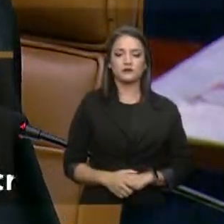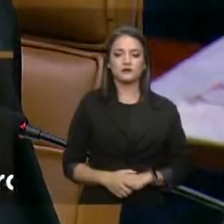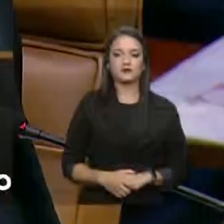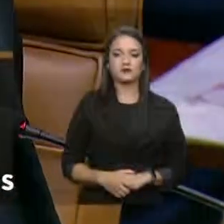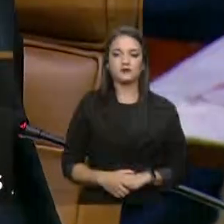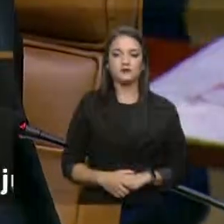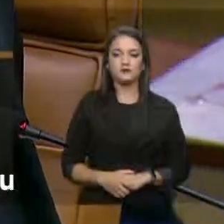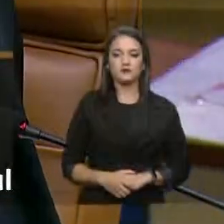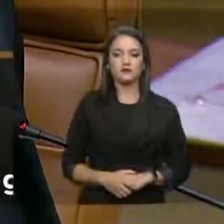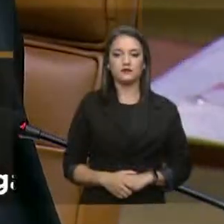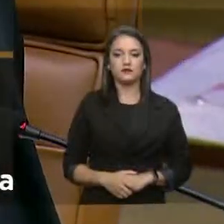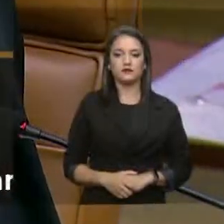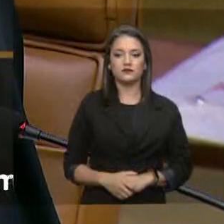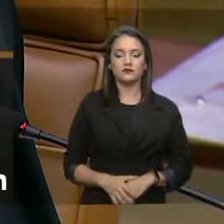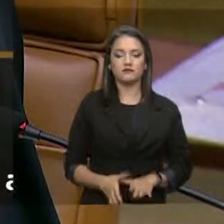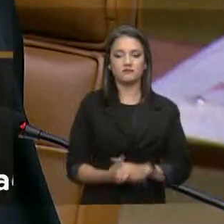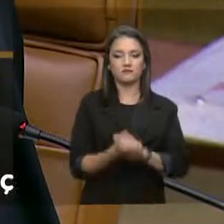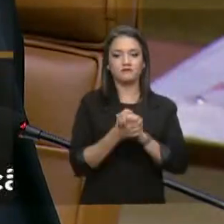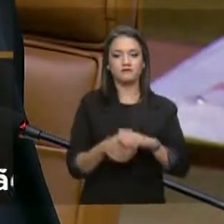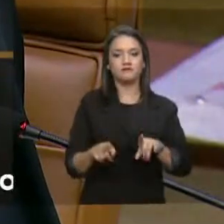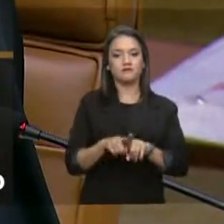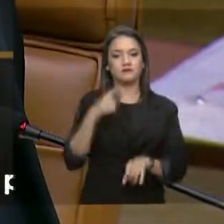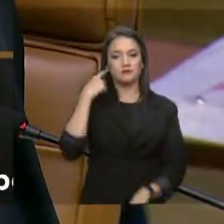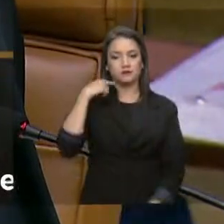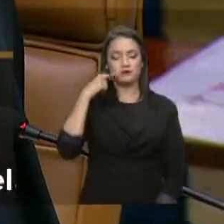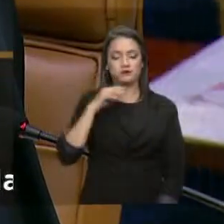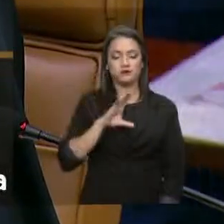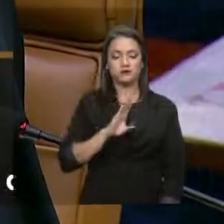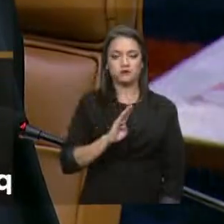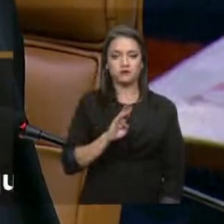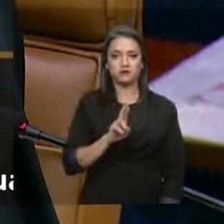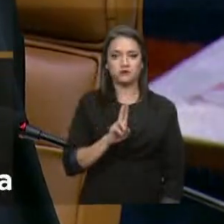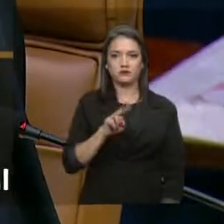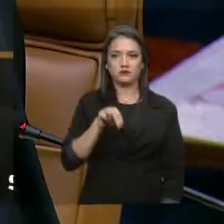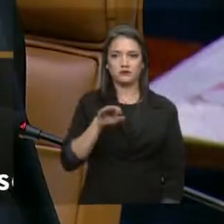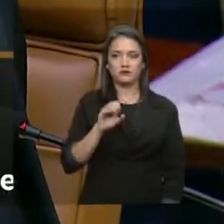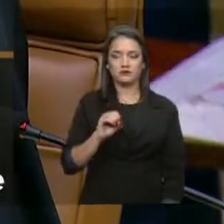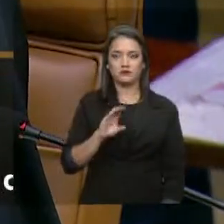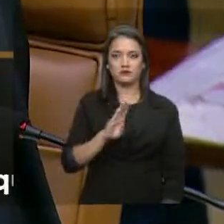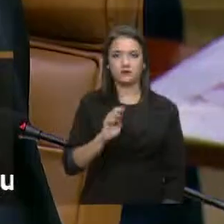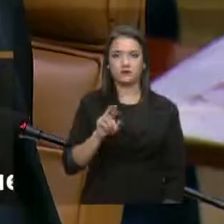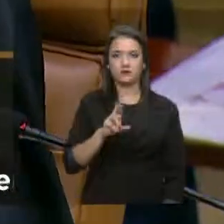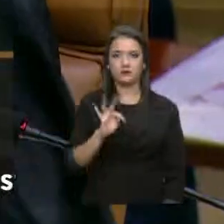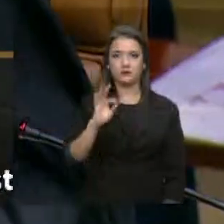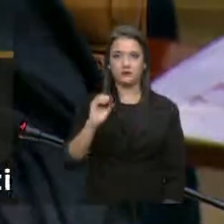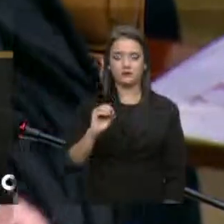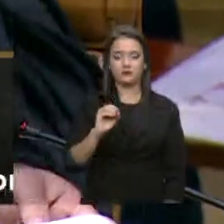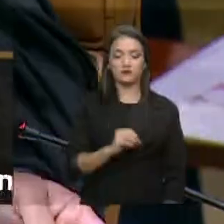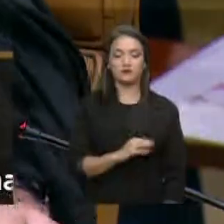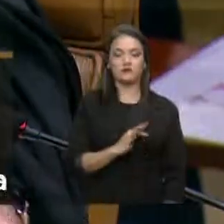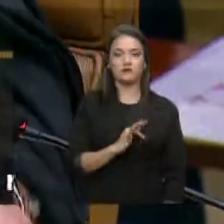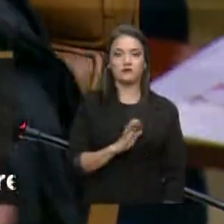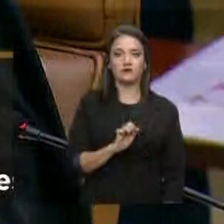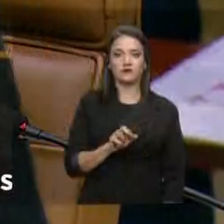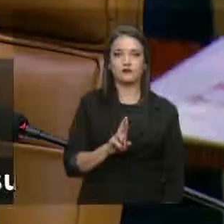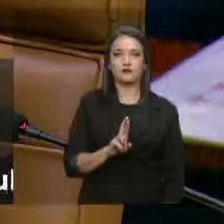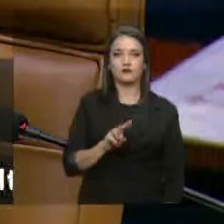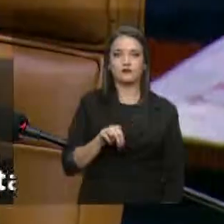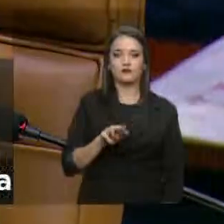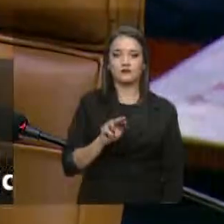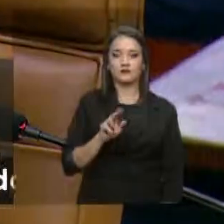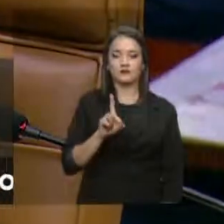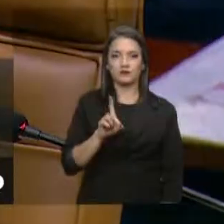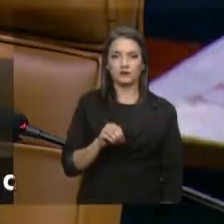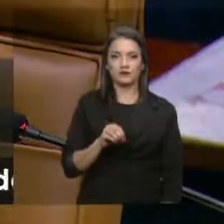Cumprimento também os doutores Bruno Barreto de Azevedo Teixeira e Fernando Gomes de Oliveira, que fizeram as sustentações